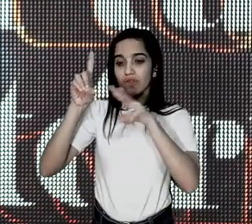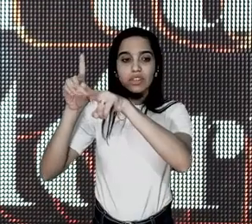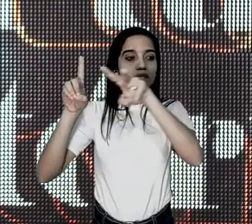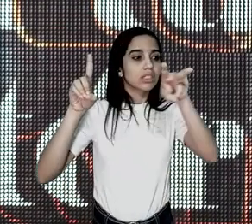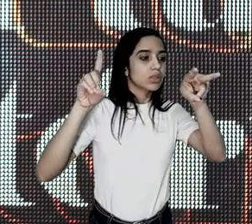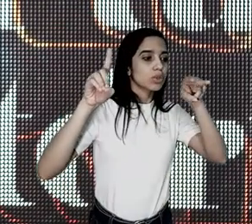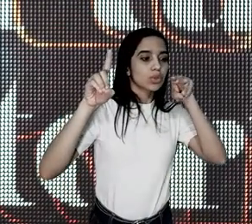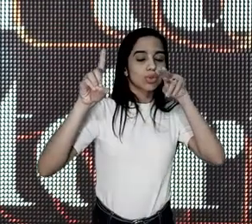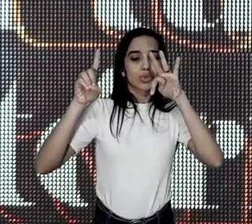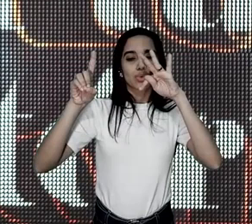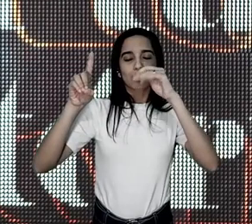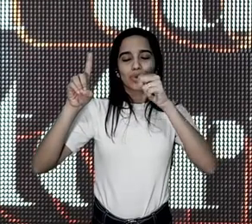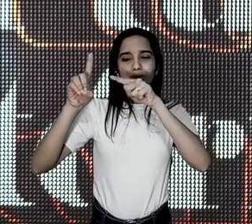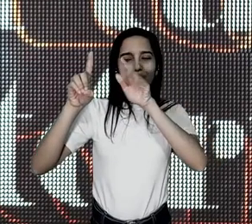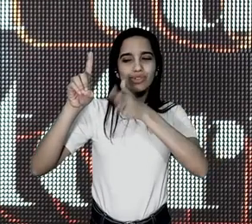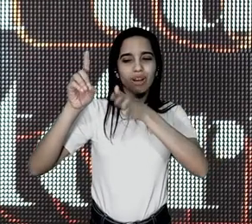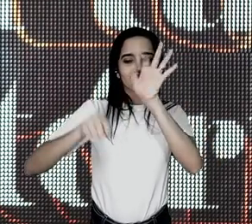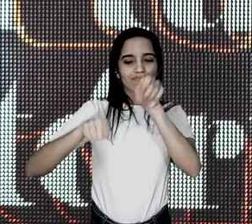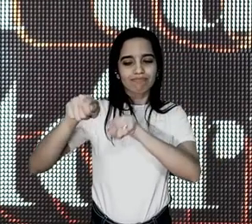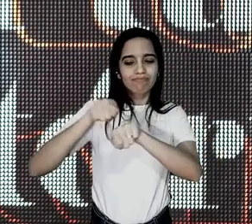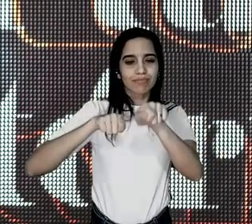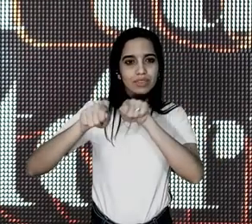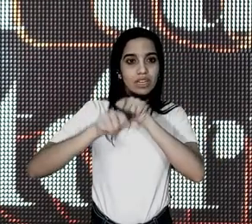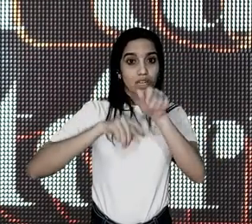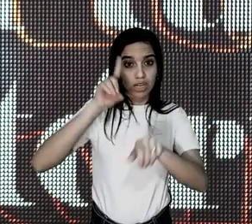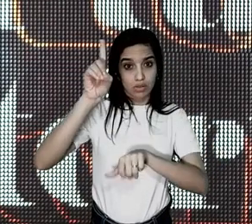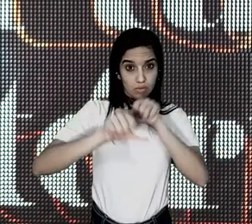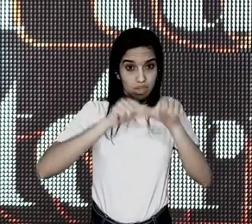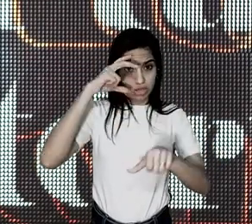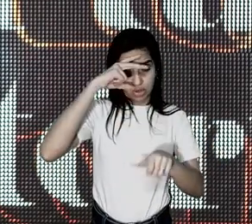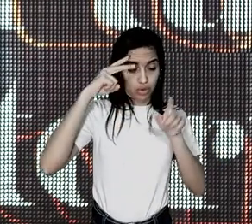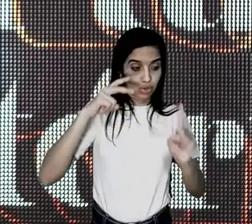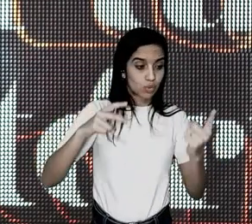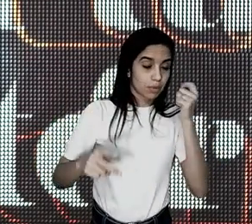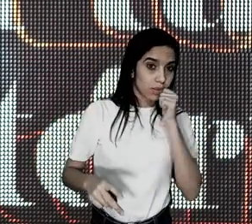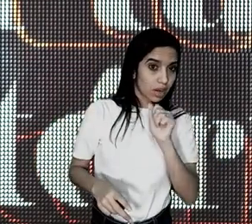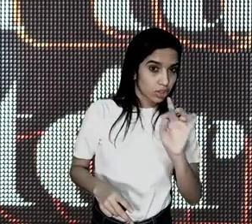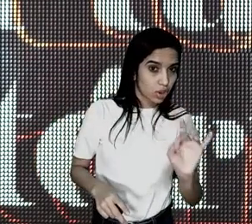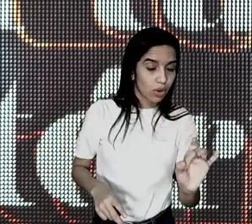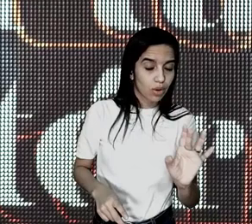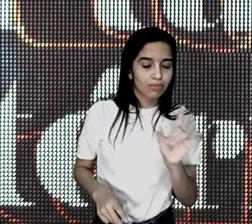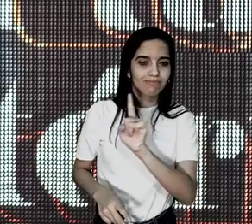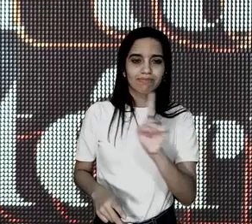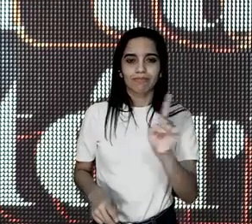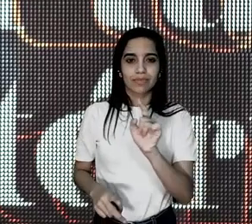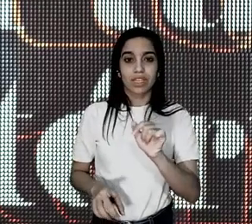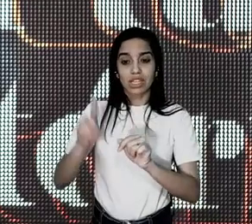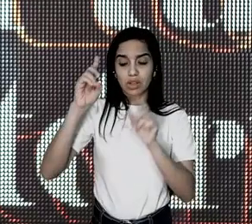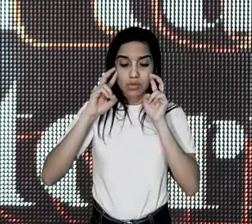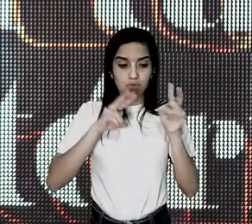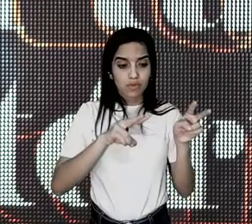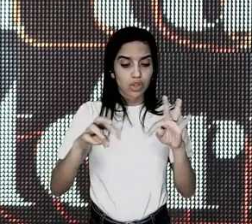o cenário, Deus estava restaurando não só a história de uma mulher, mas Deus estava fazendo uma vila inteira,